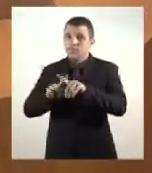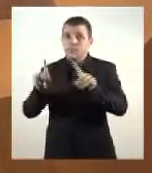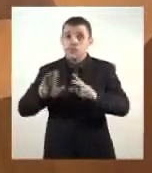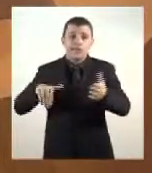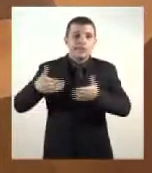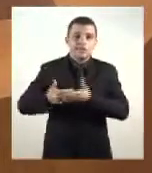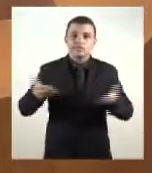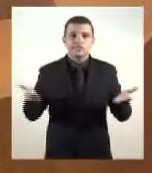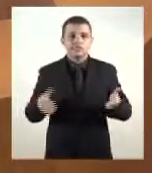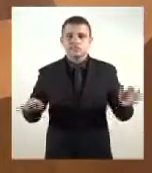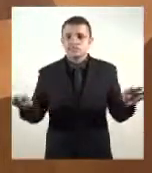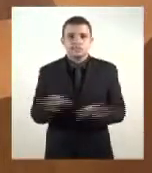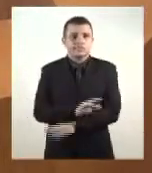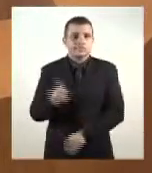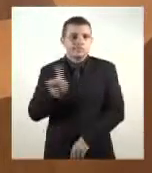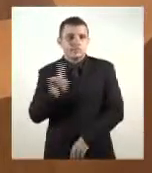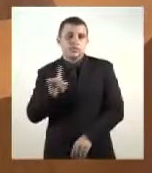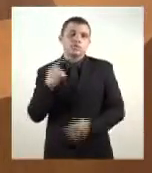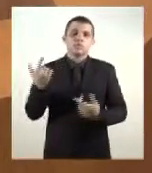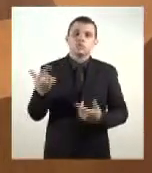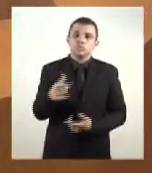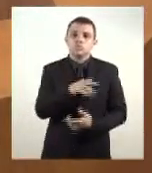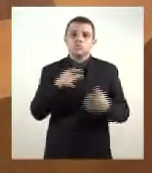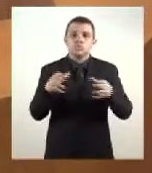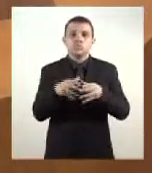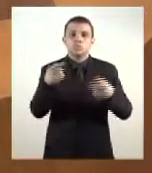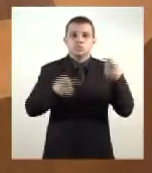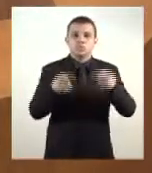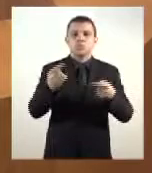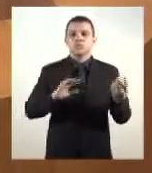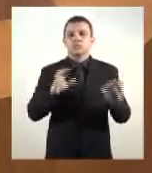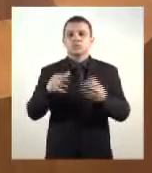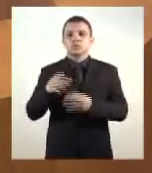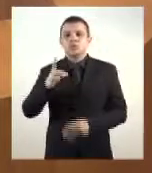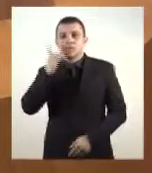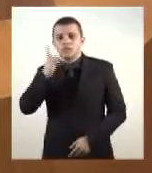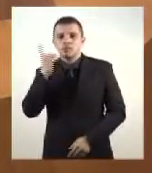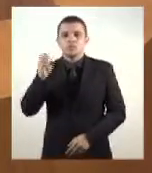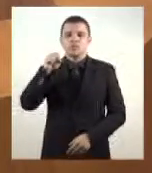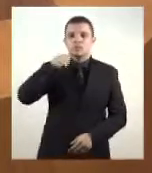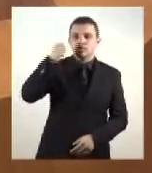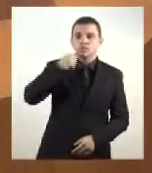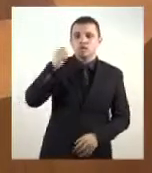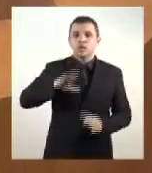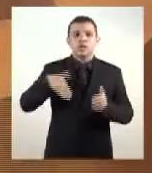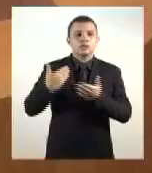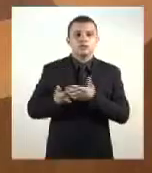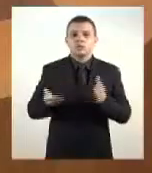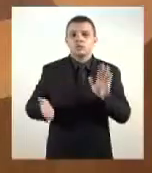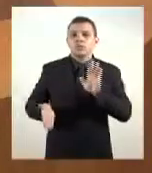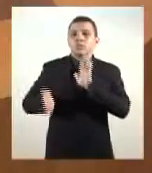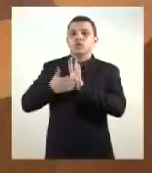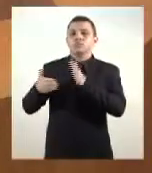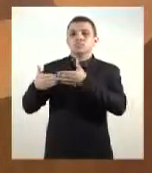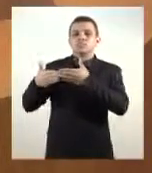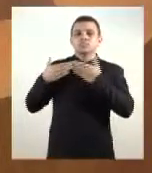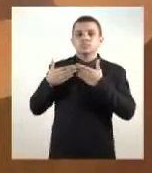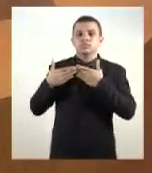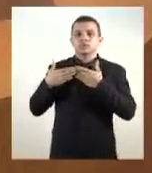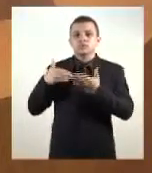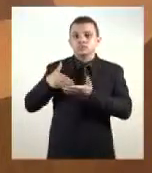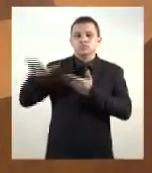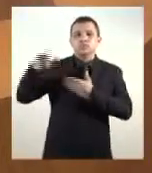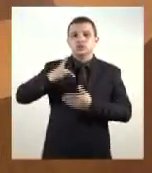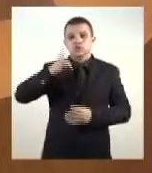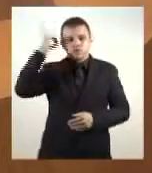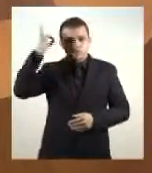político, ou nenhum deputado, ou nenhum senador que tenha a prerrogativa de apresentar o pedido de impeachment. Portanto, entendo que, na